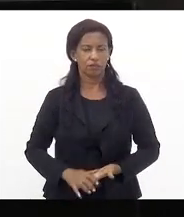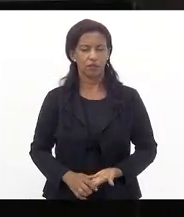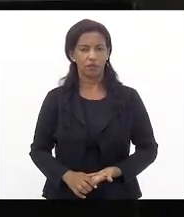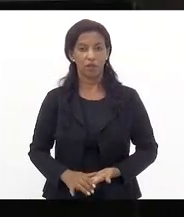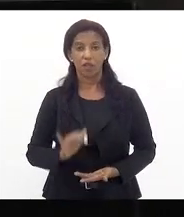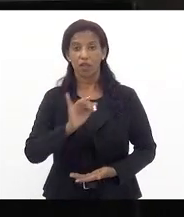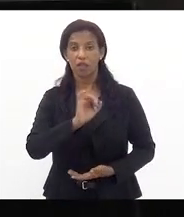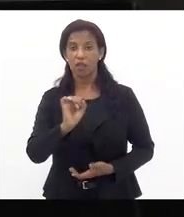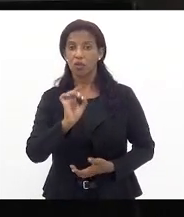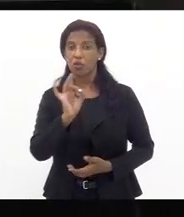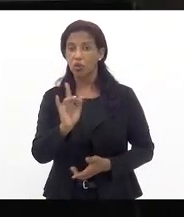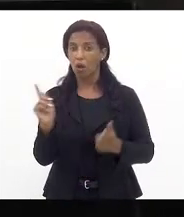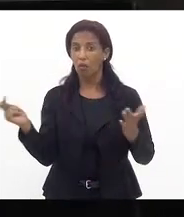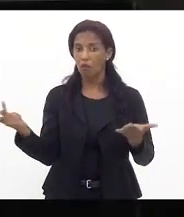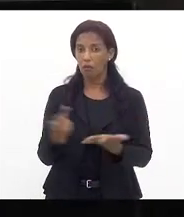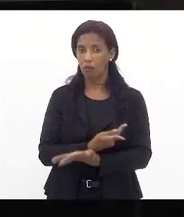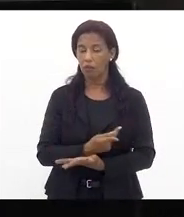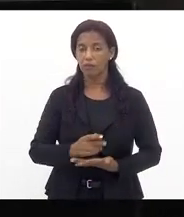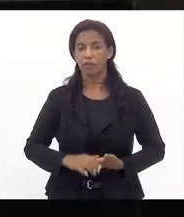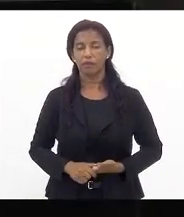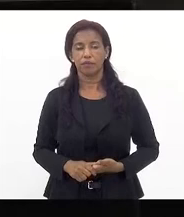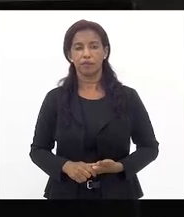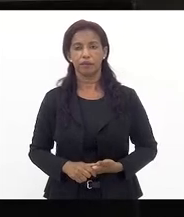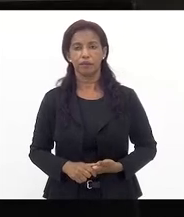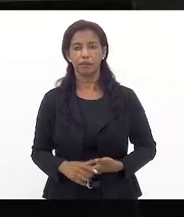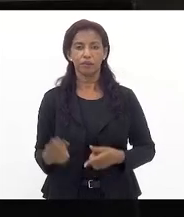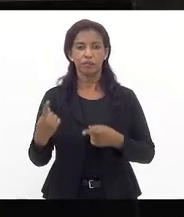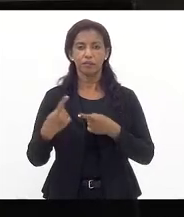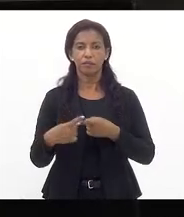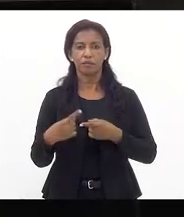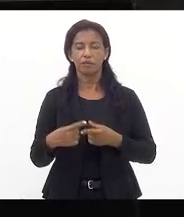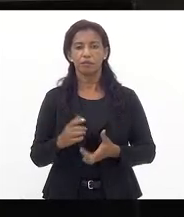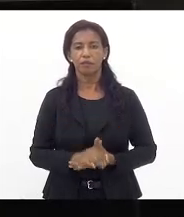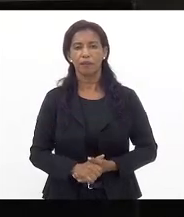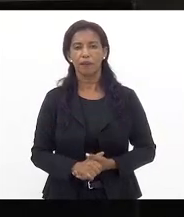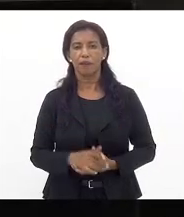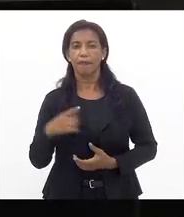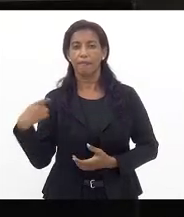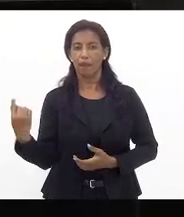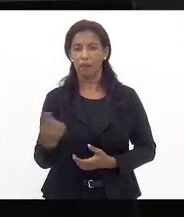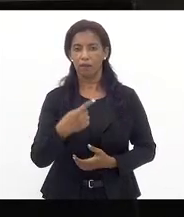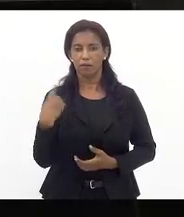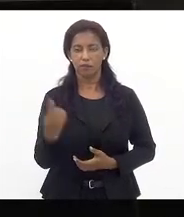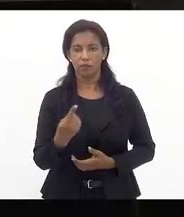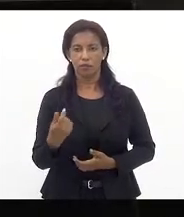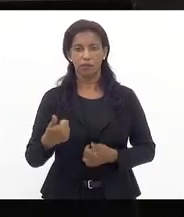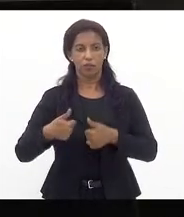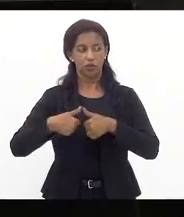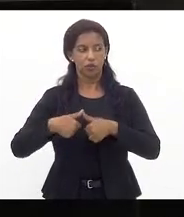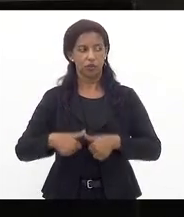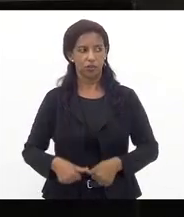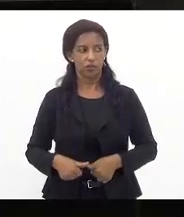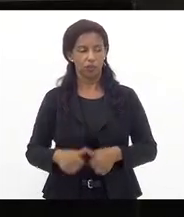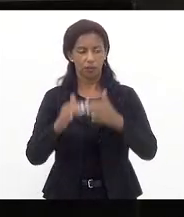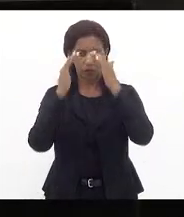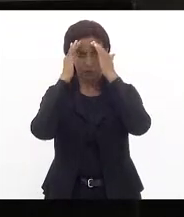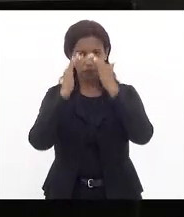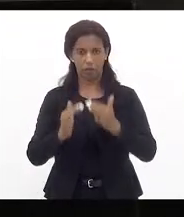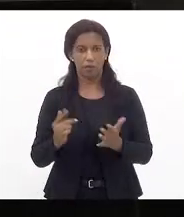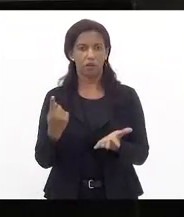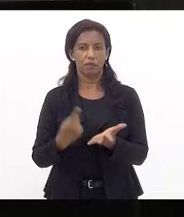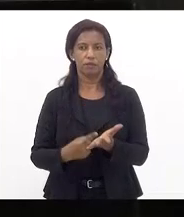Isso só se dá porque nós estamos cumprindo